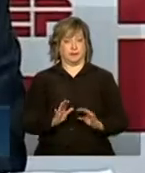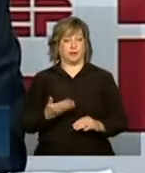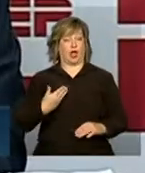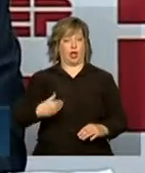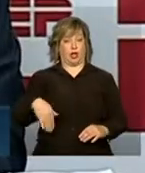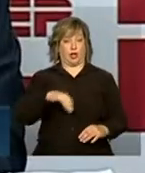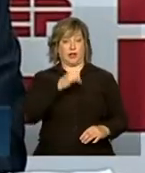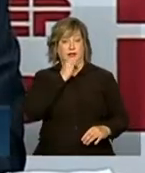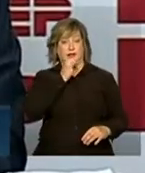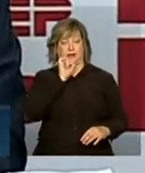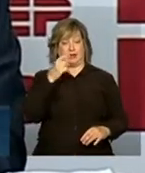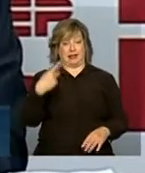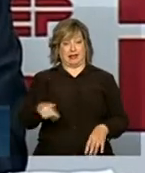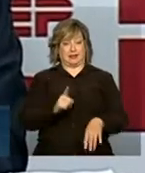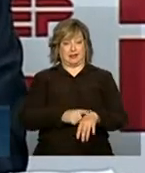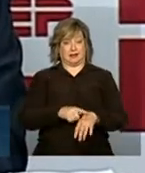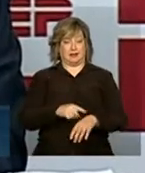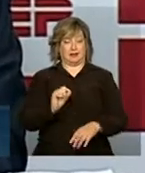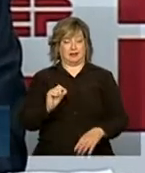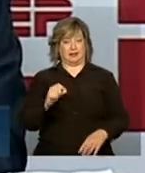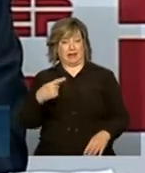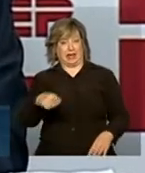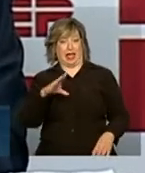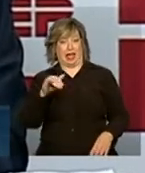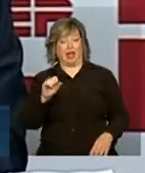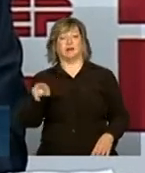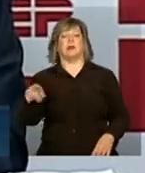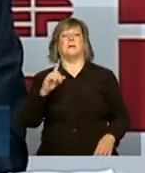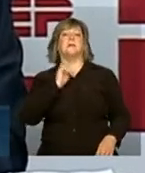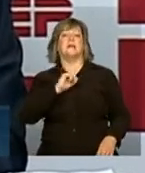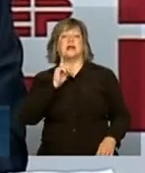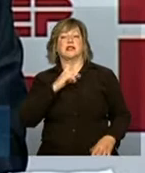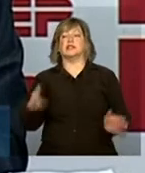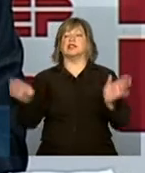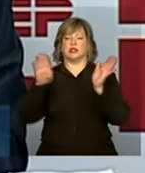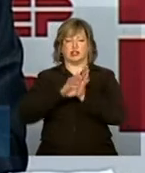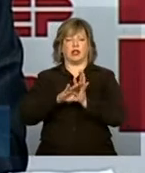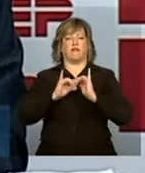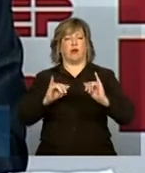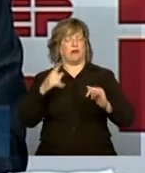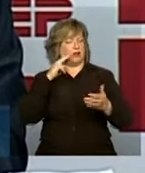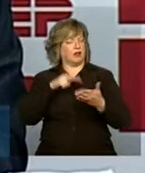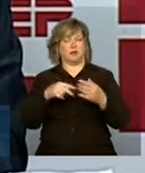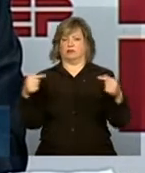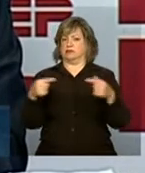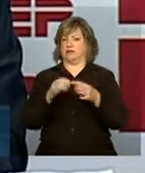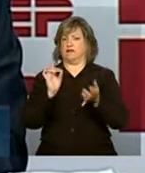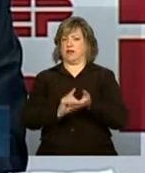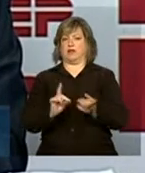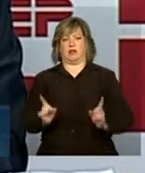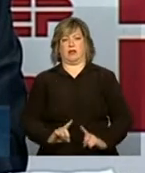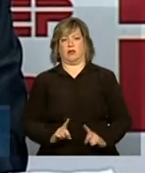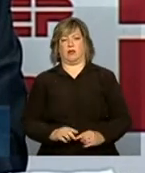num caso que nós tivemos em Minas Gerais, nós recebemos a informação, checamos, ela não procedia. Era